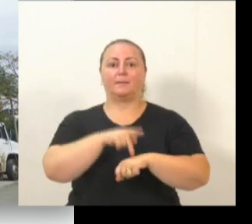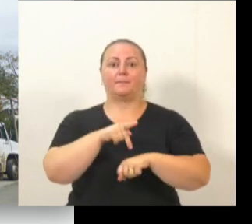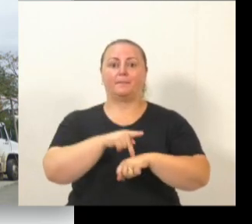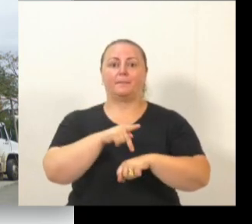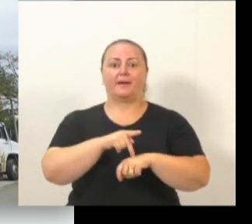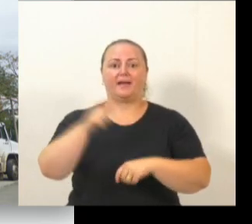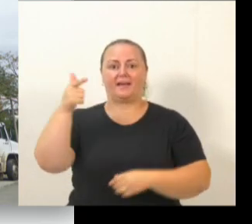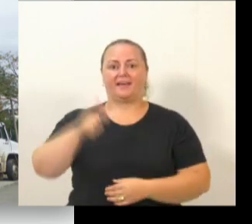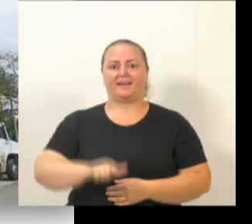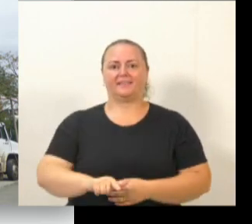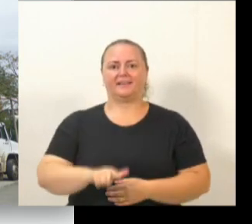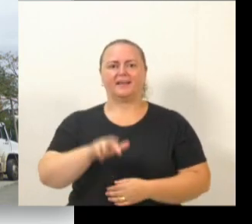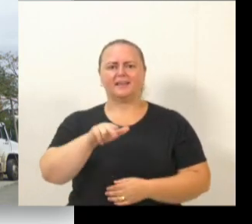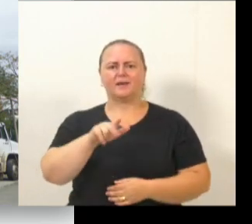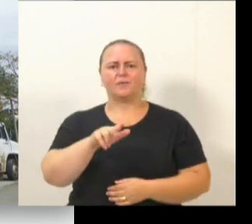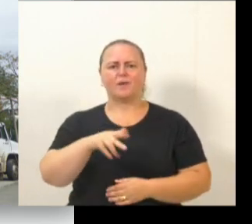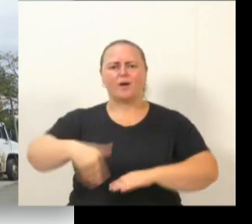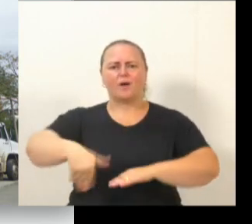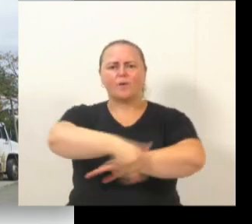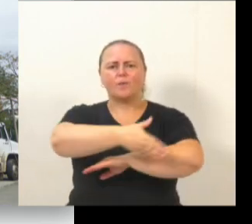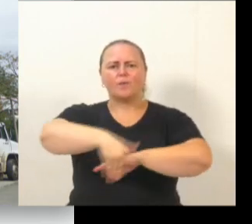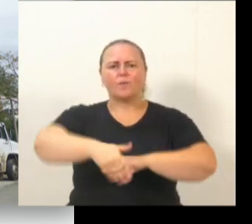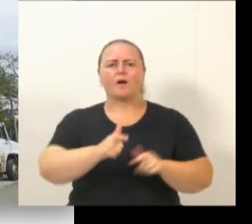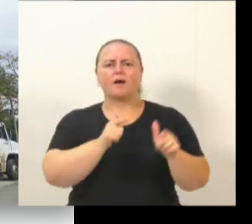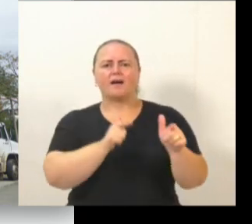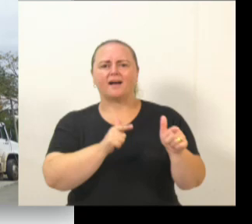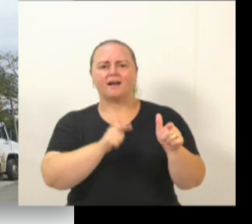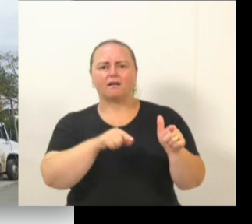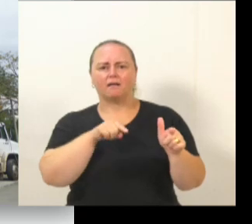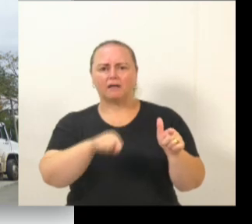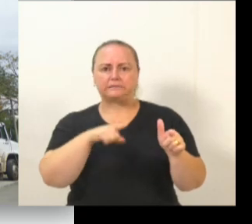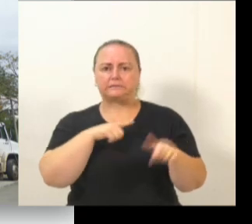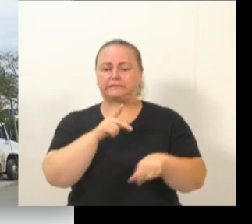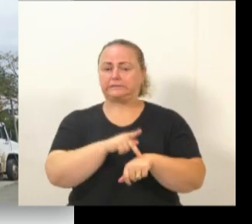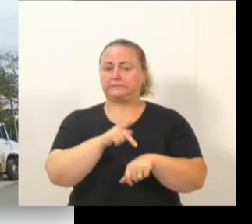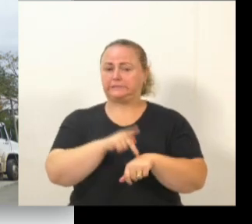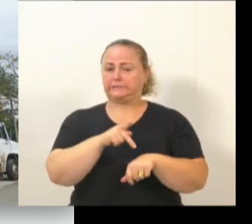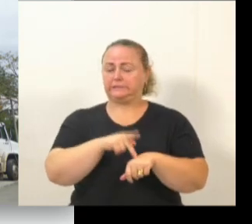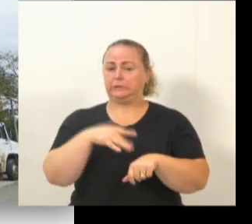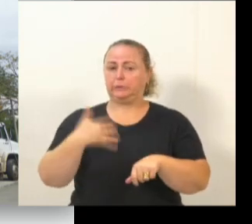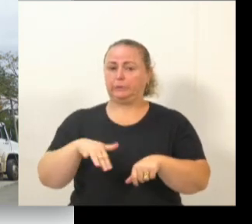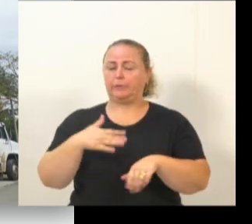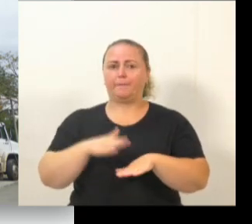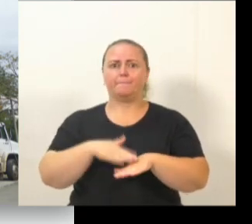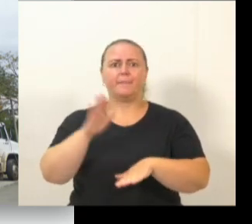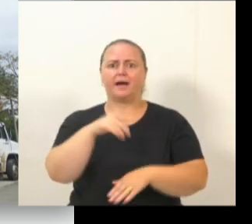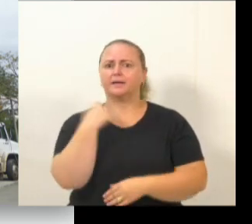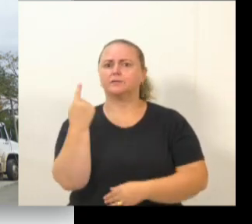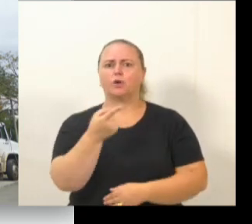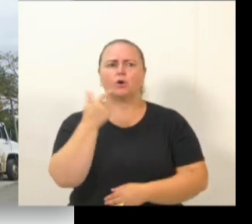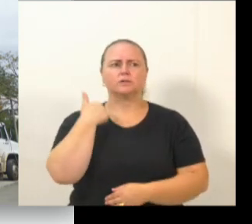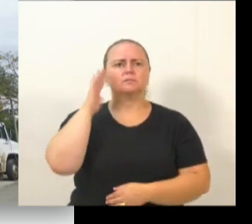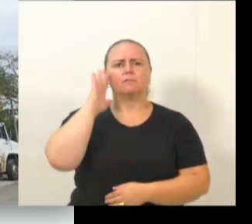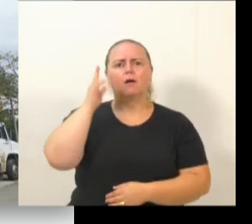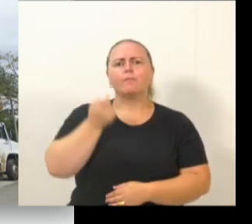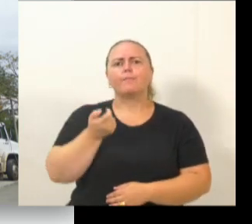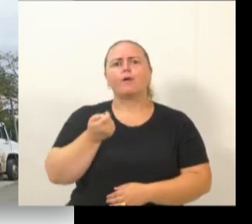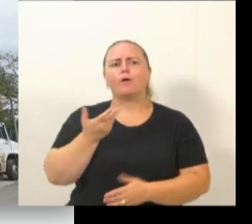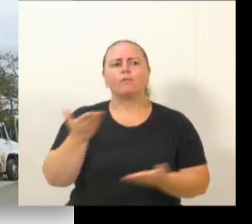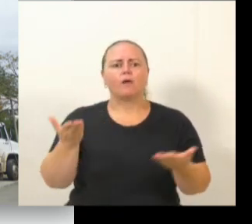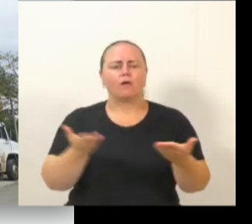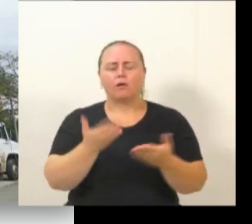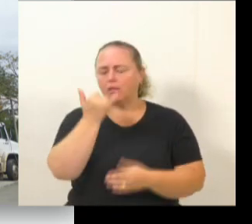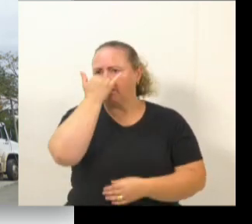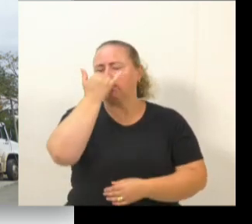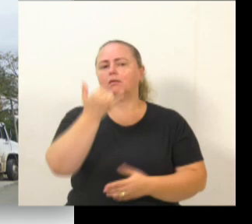lá na Rua dos Caçadores, tem um volume de rocha bem maior do que o que a gente imaginava pelas sondagens no começo. Isso, às vezes, faz a